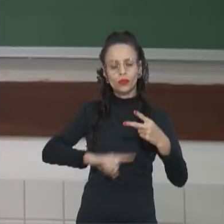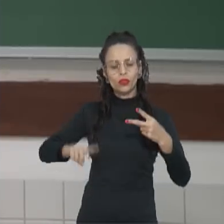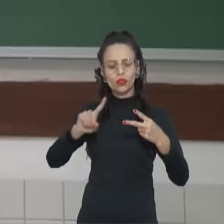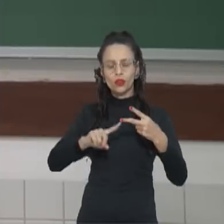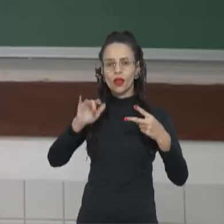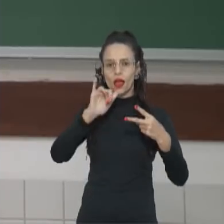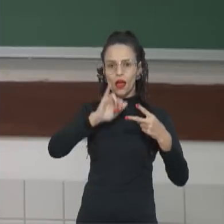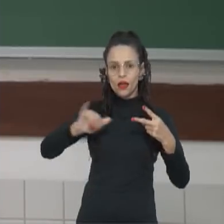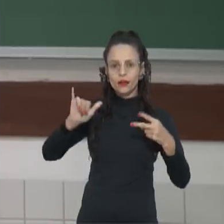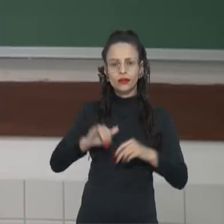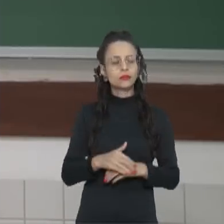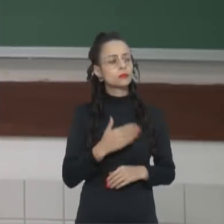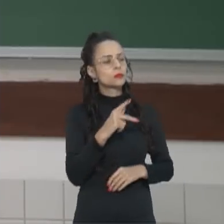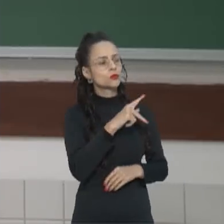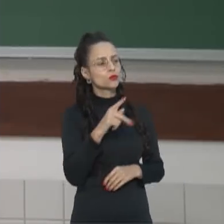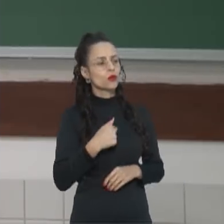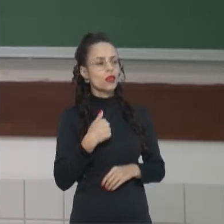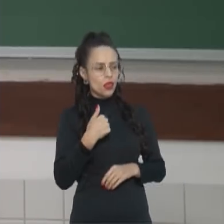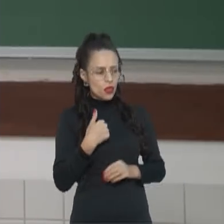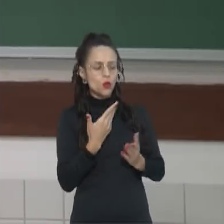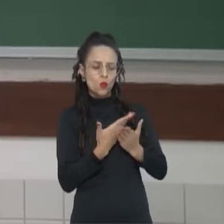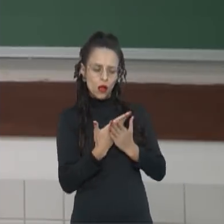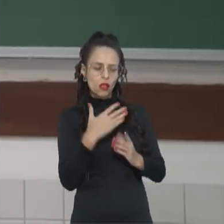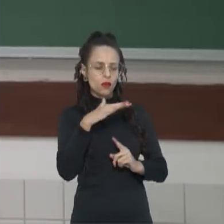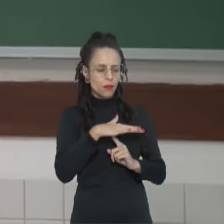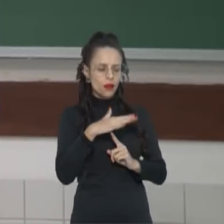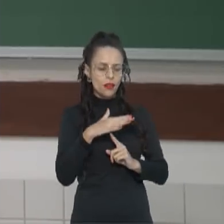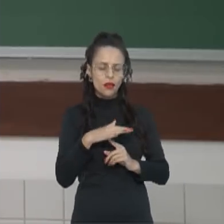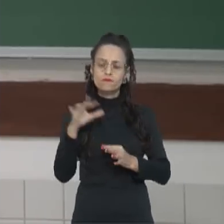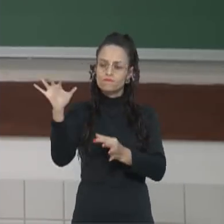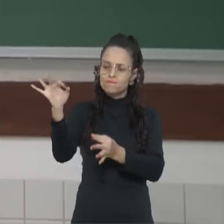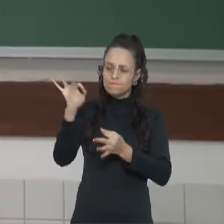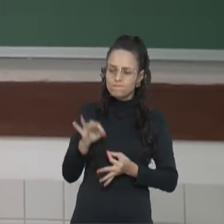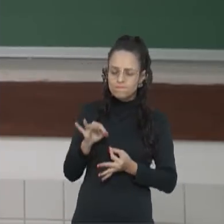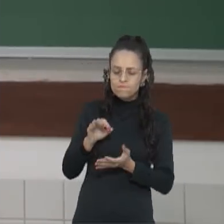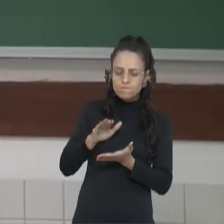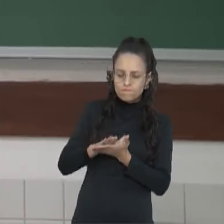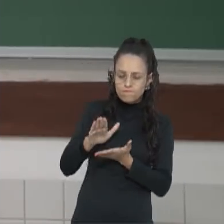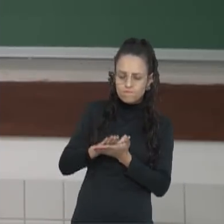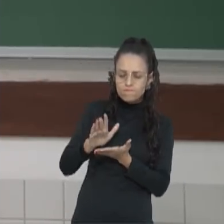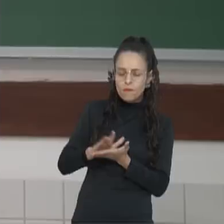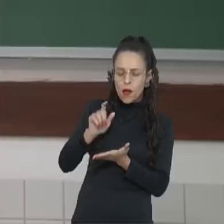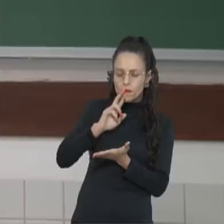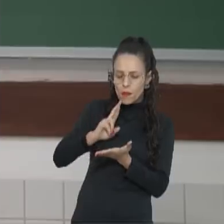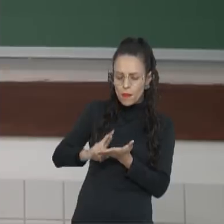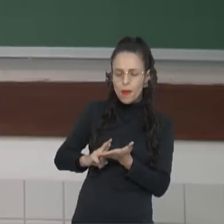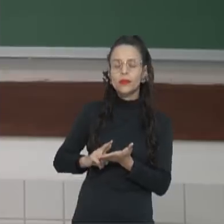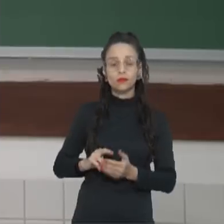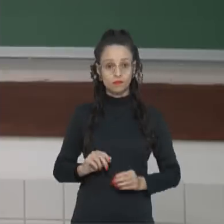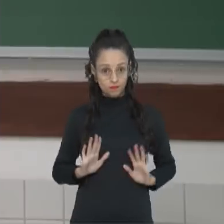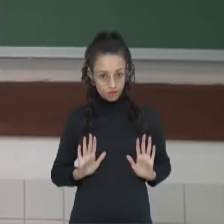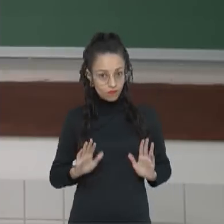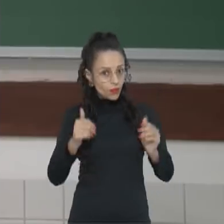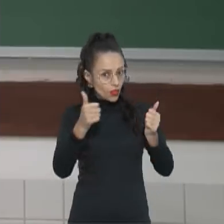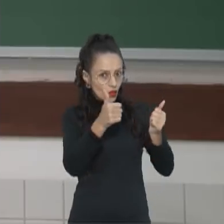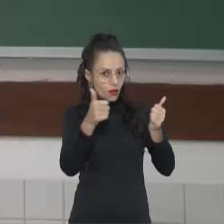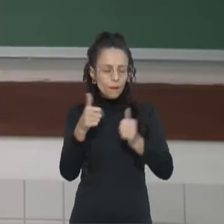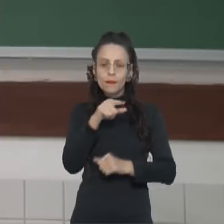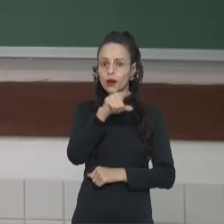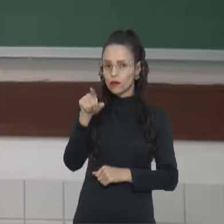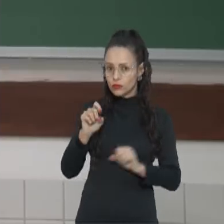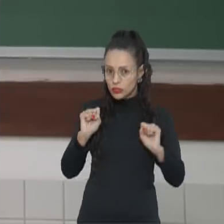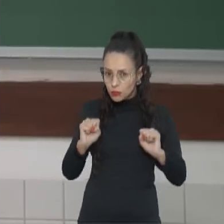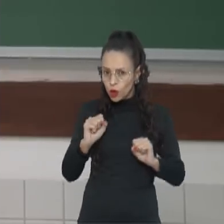aula Paraná, mas eu assisto pela televisão e o material impresso do colégio. Poxa, bacana, mas se você pode, tem